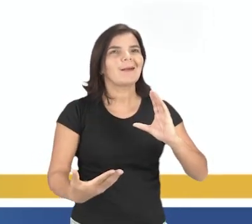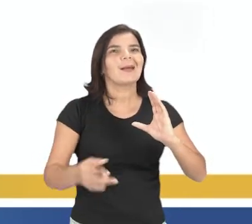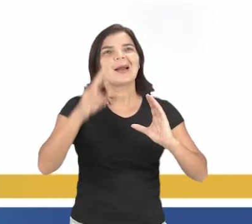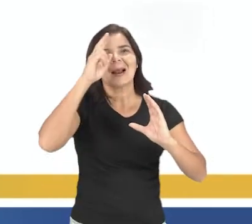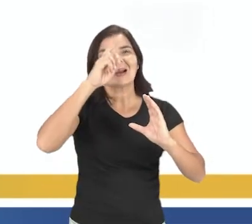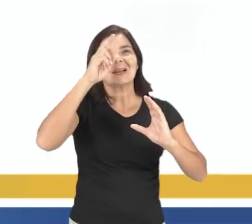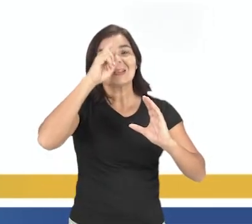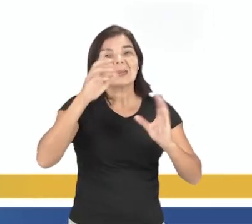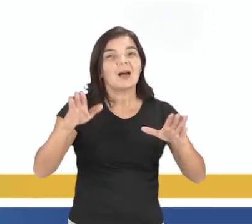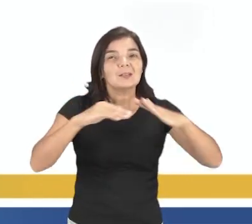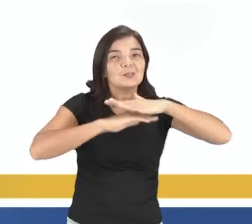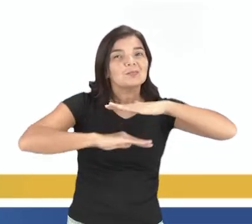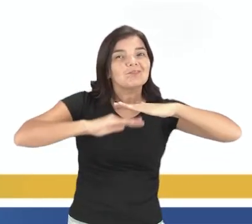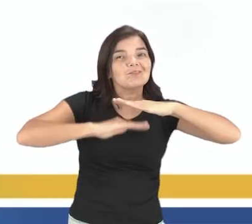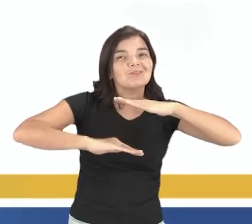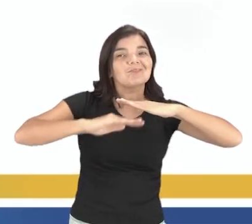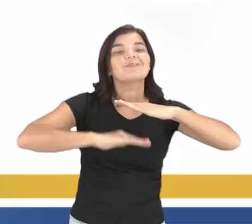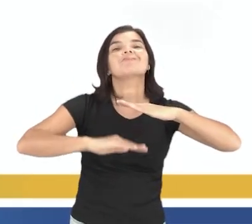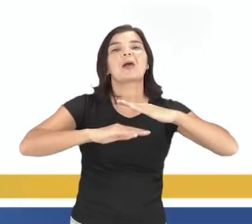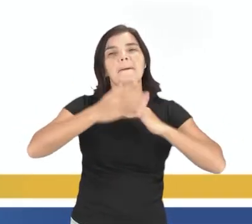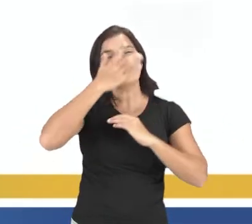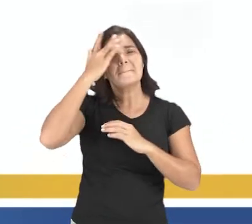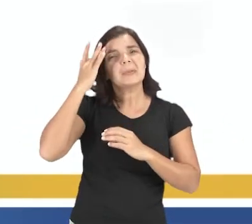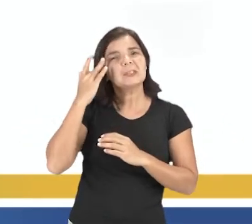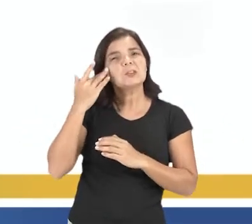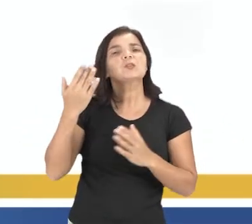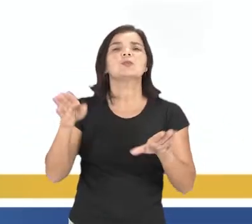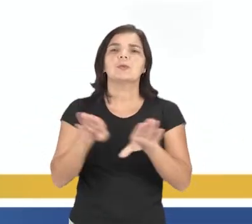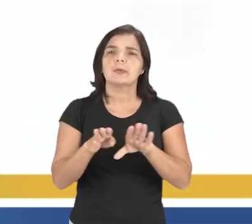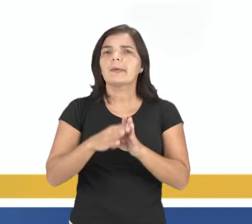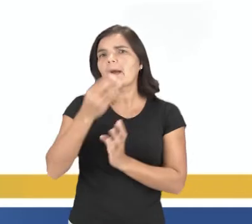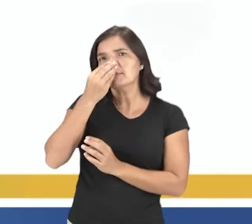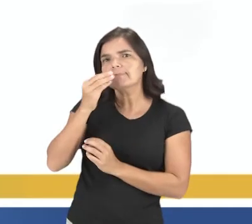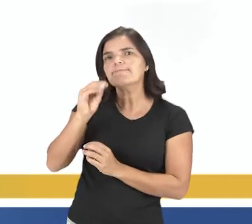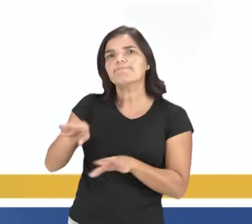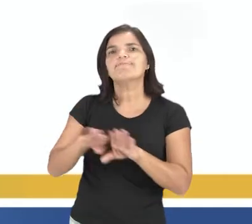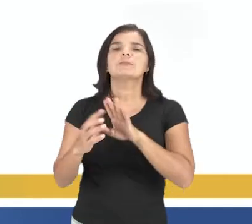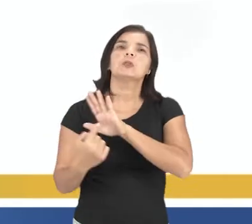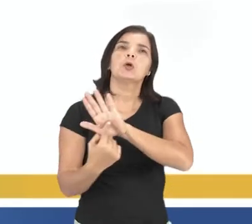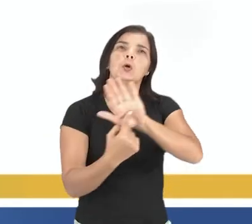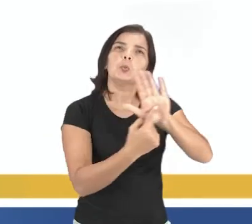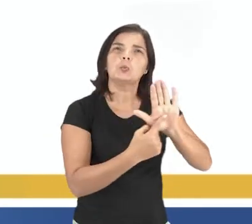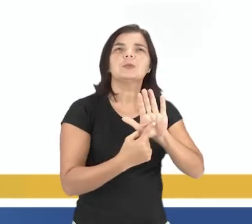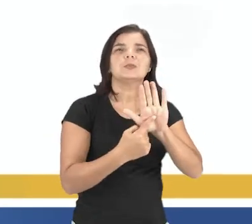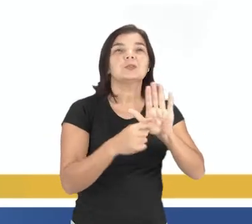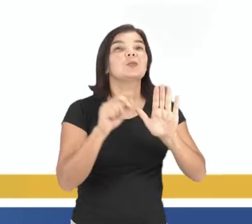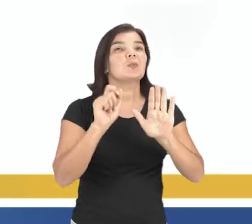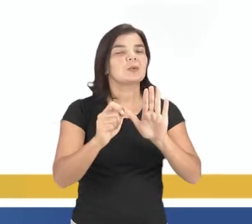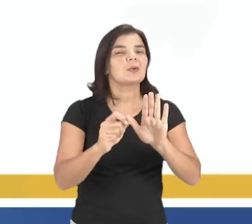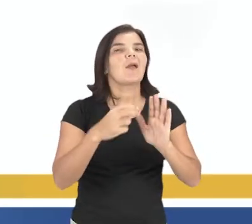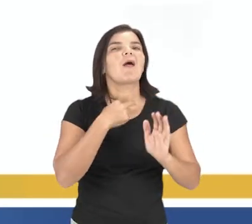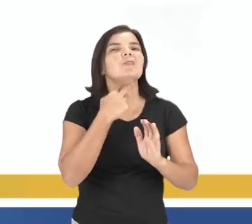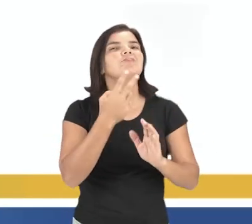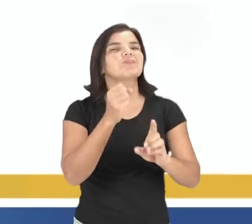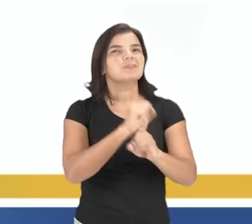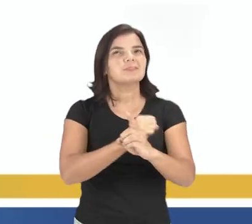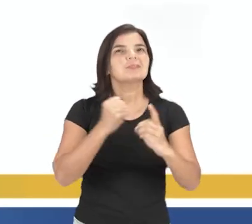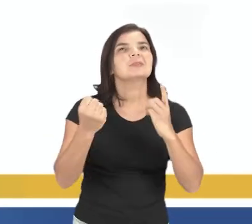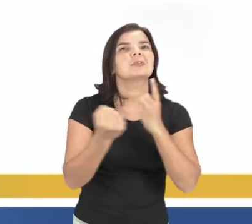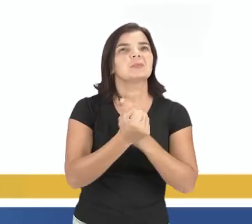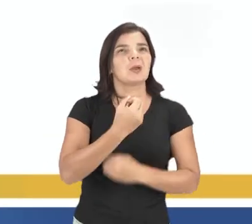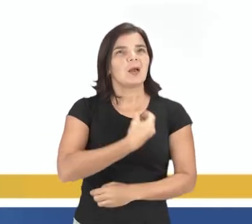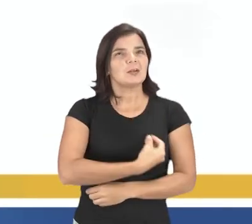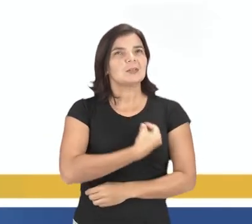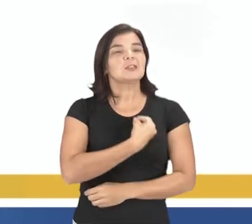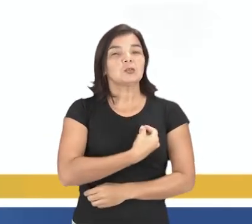vocês das minorias, né? Daquelas pessoas que eram marginalizadas, né? Apresenta-se como um manifesto para dar voz à sociedade que